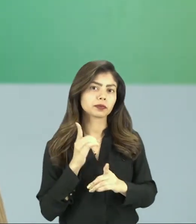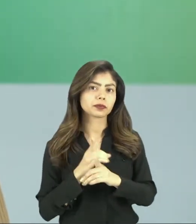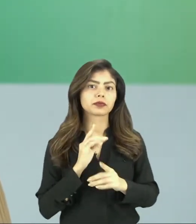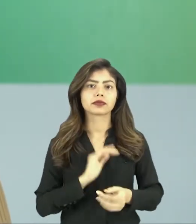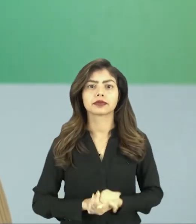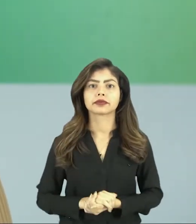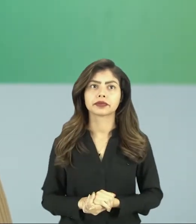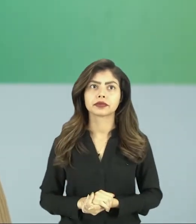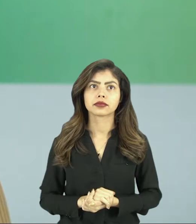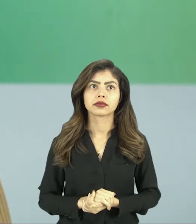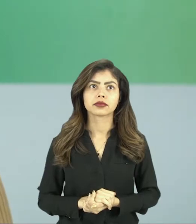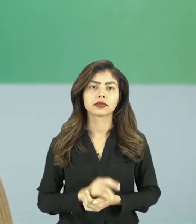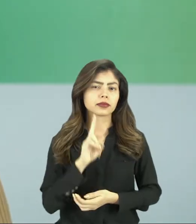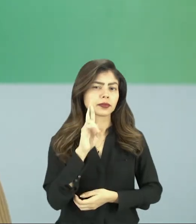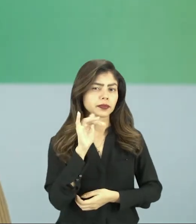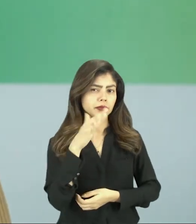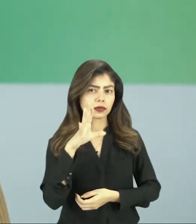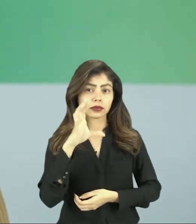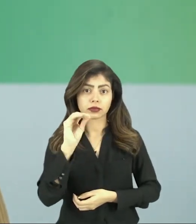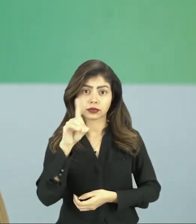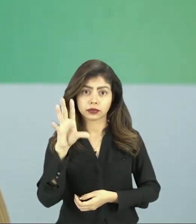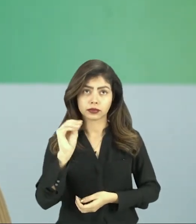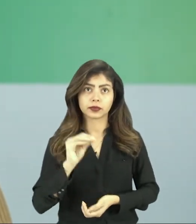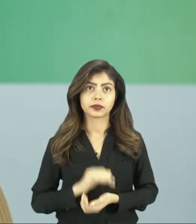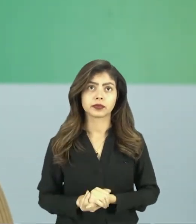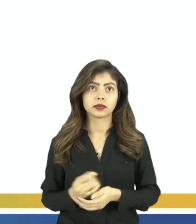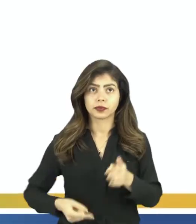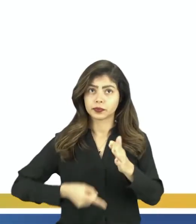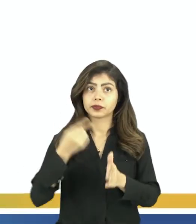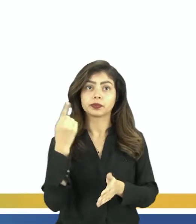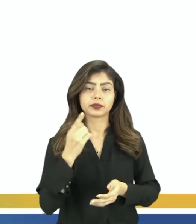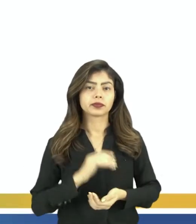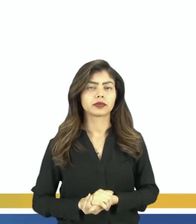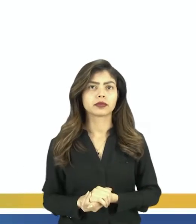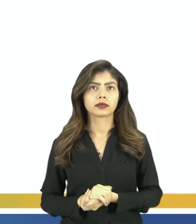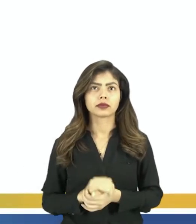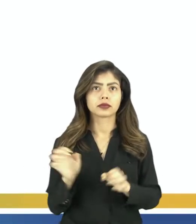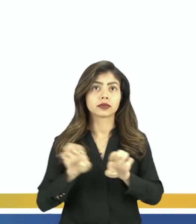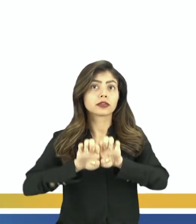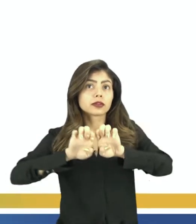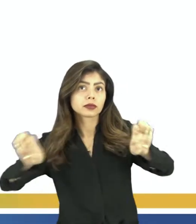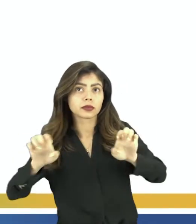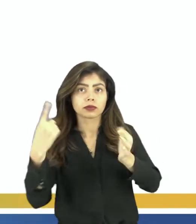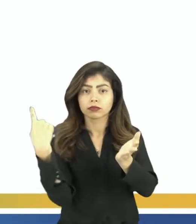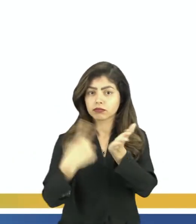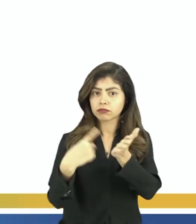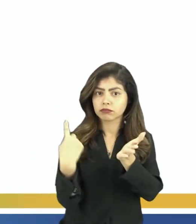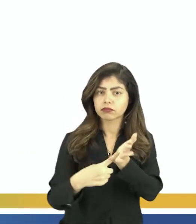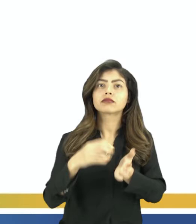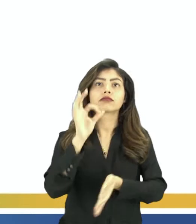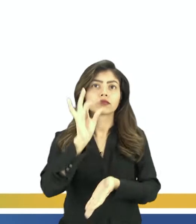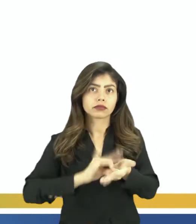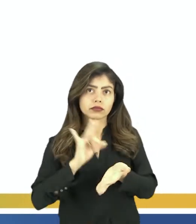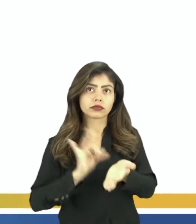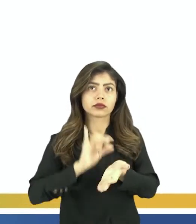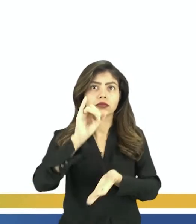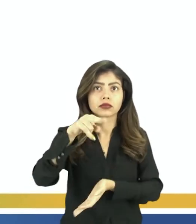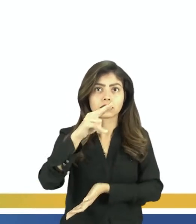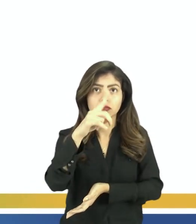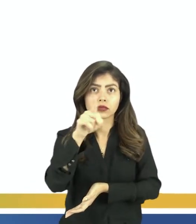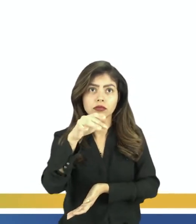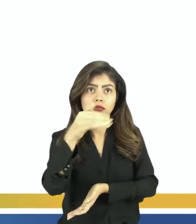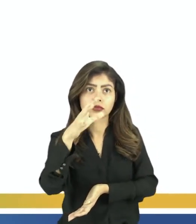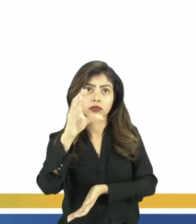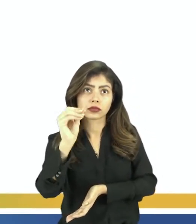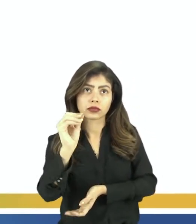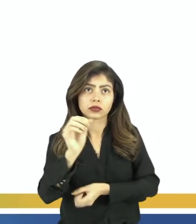identificando as reações de ionização. Então, na questão 1 fala assim, a equação correta da ionização do ácido